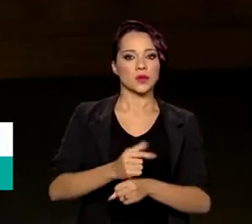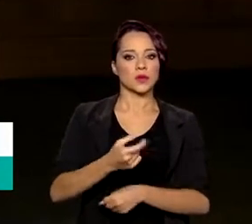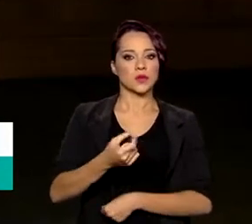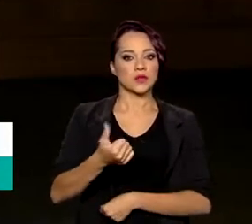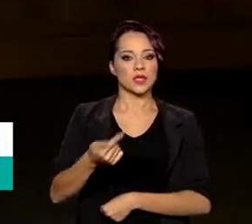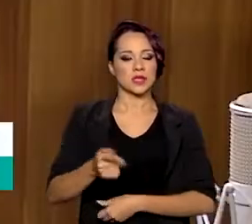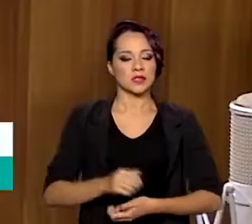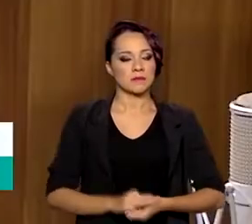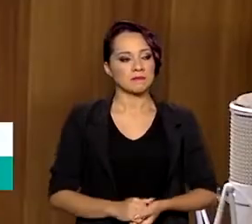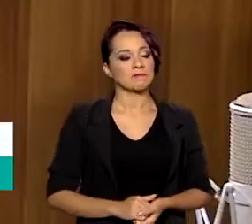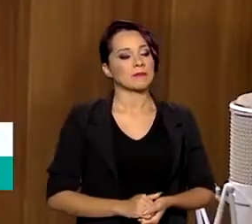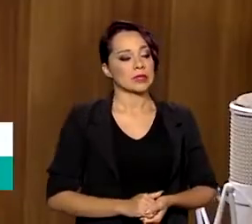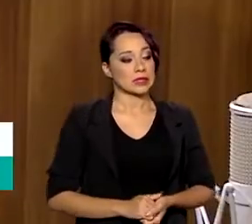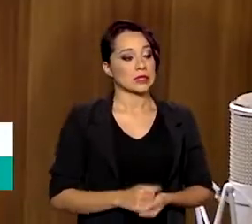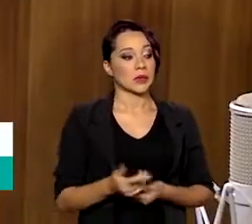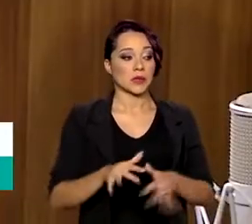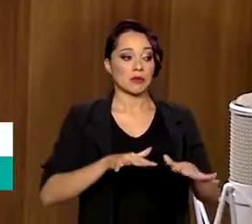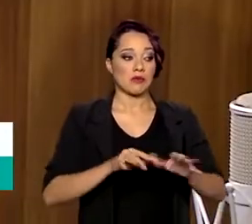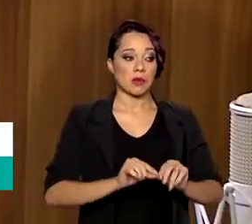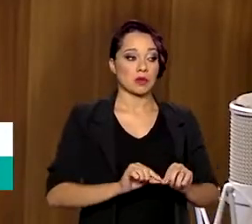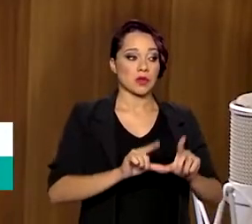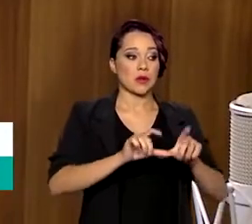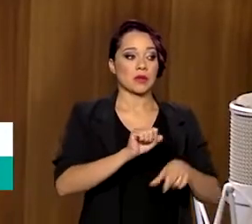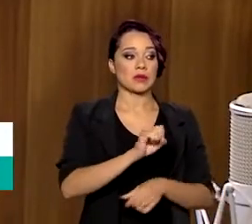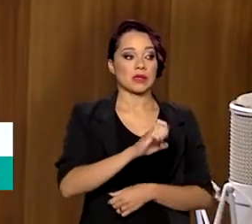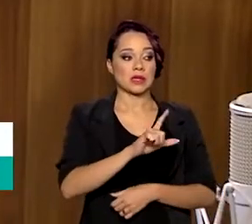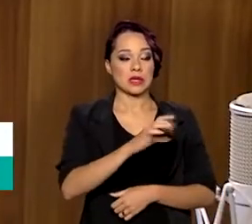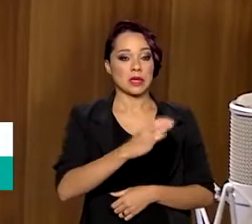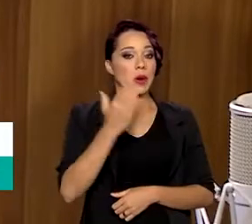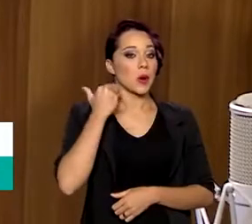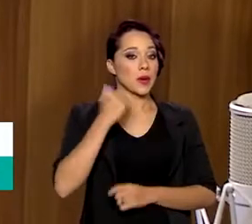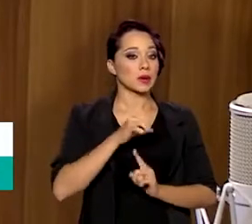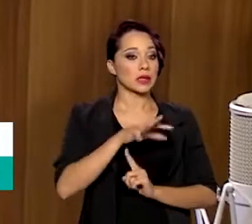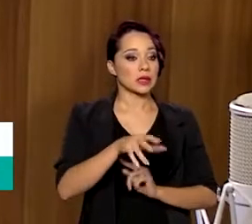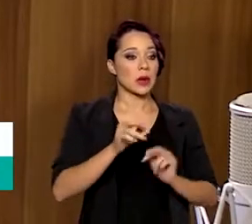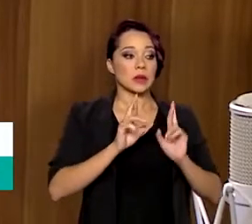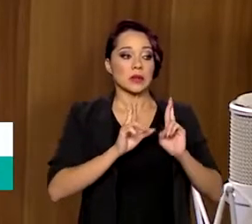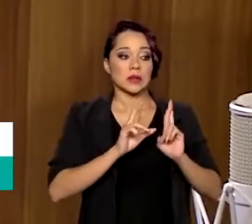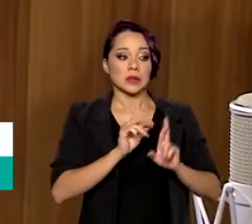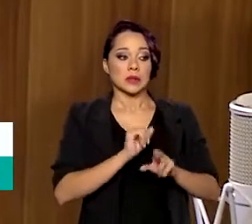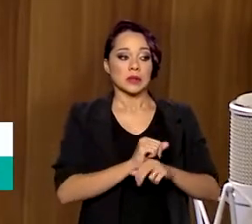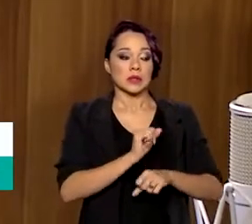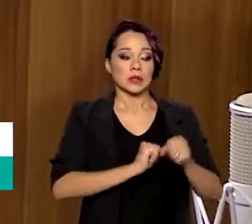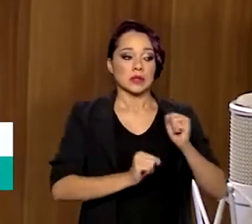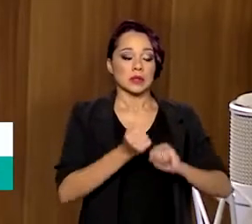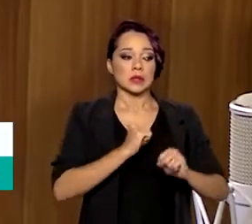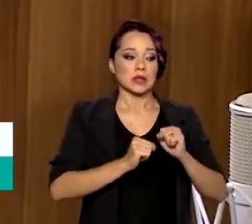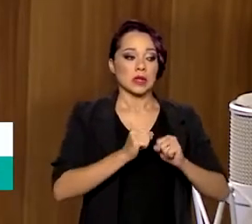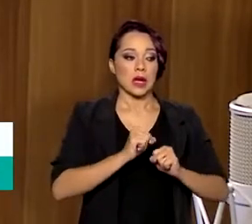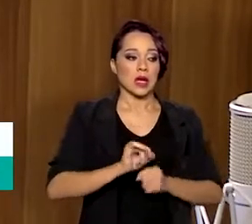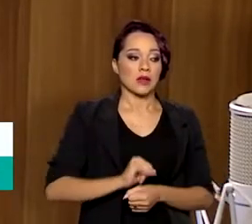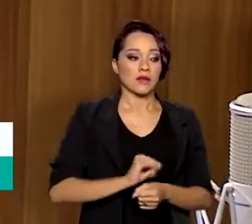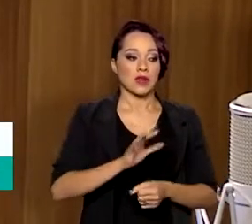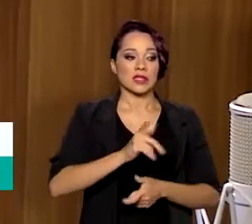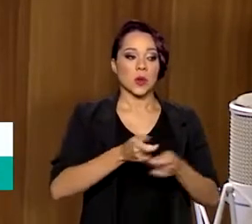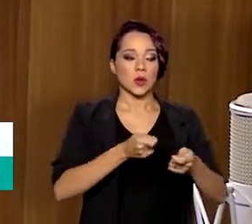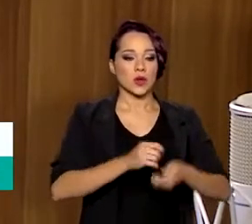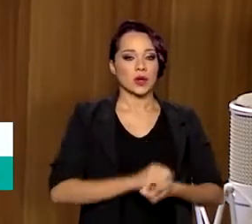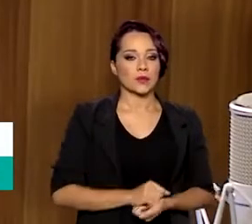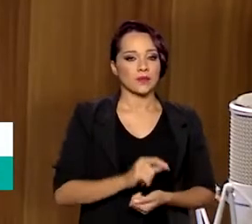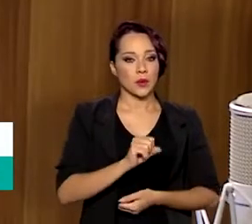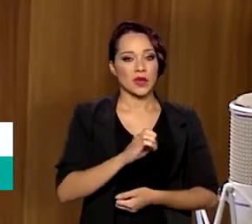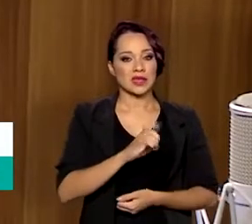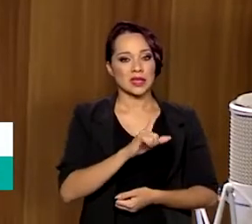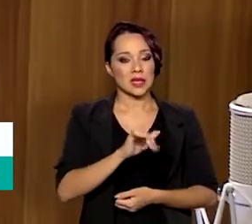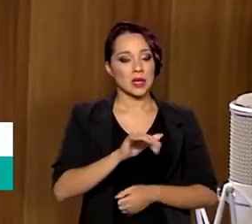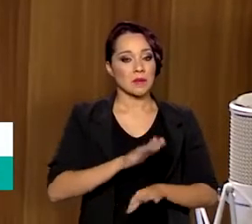2017. Miguelzinho, com esse movimento de aumento da Selic, o Banco Central espera conter a subida da inflação. A ideia é que com a taxa Selic